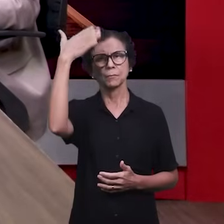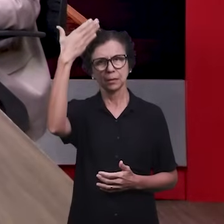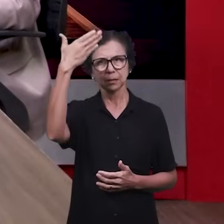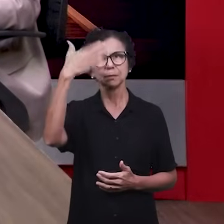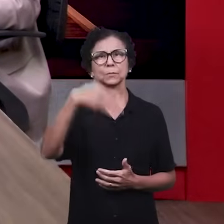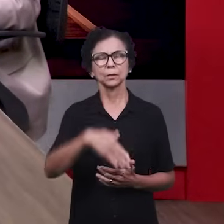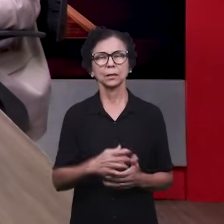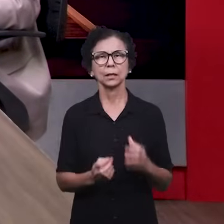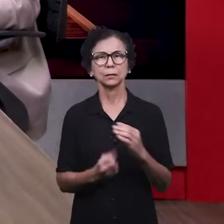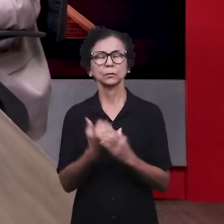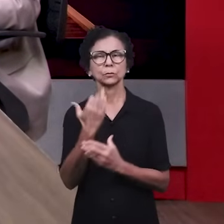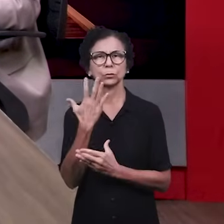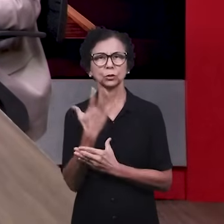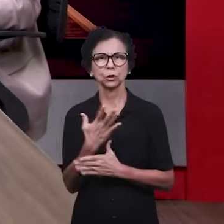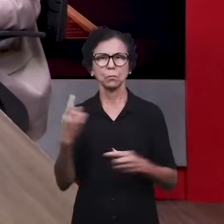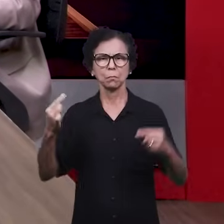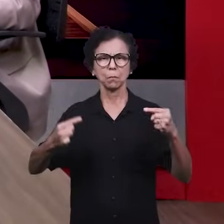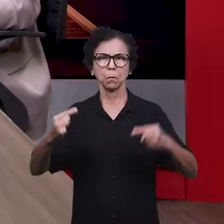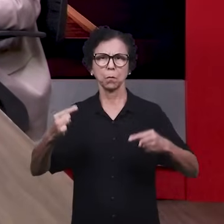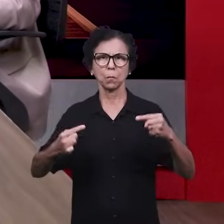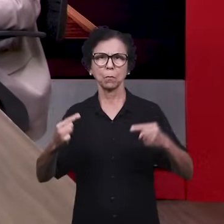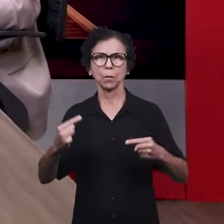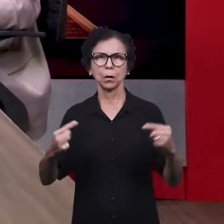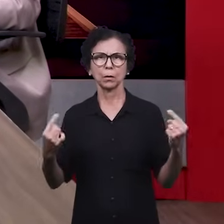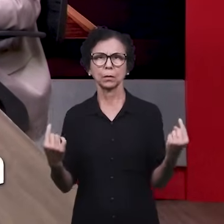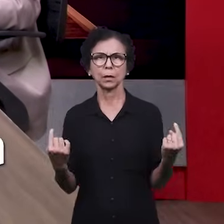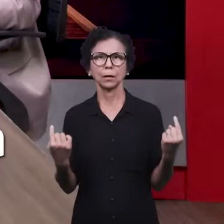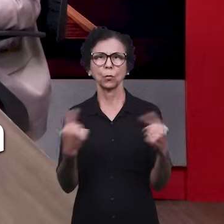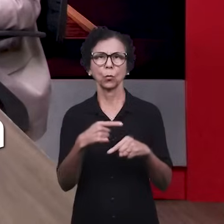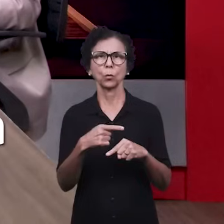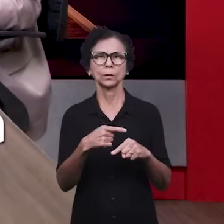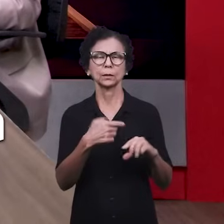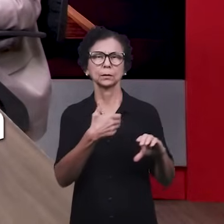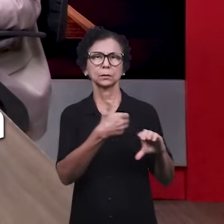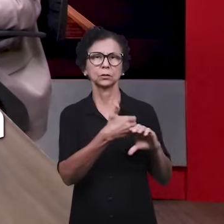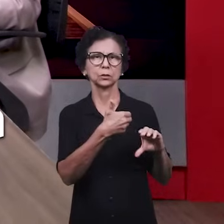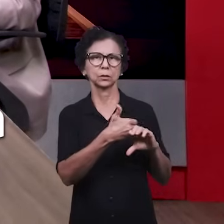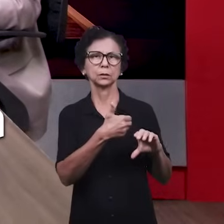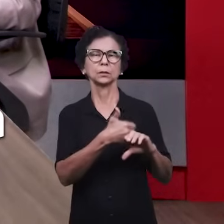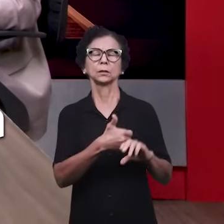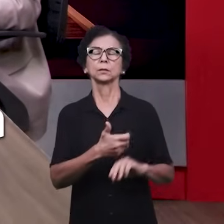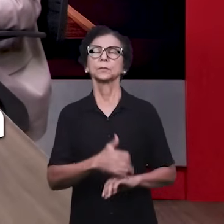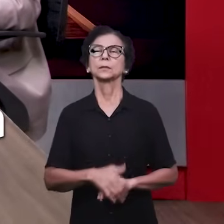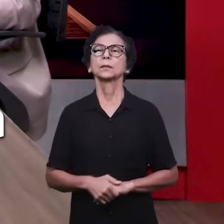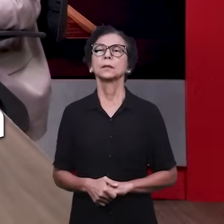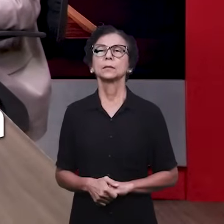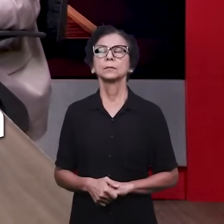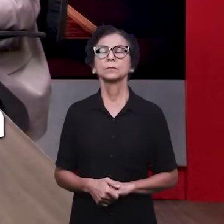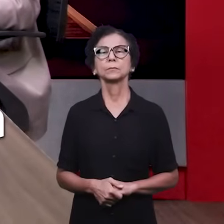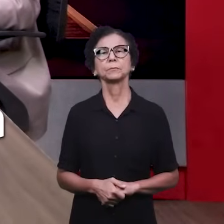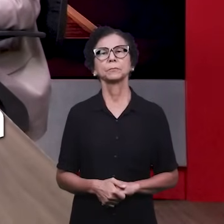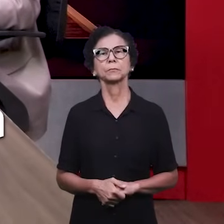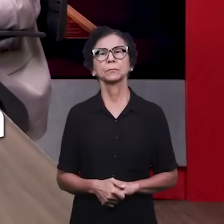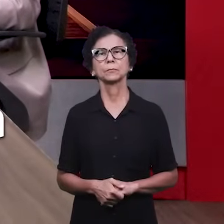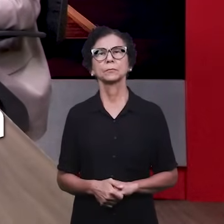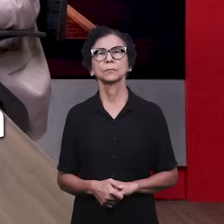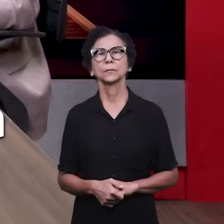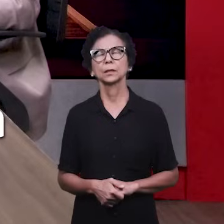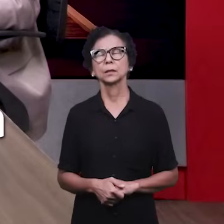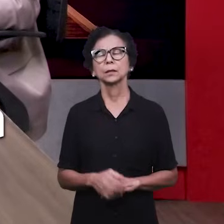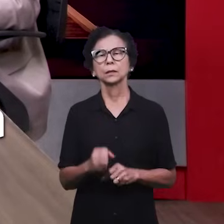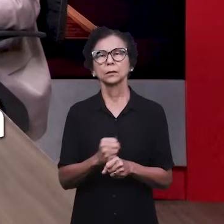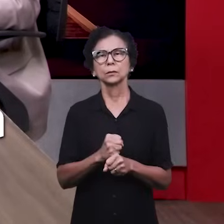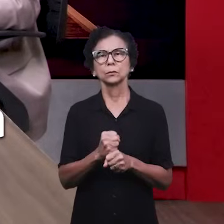O islamismo começou a um grande combate contra o cristianismo nessa época, em que surge o islamismo também. Na